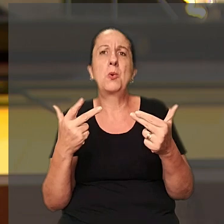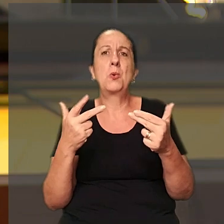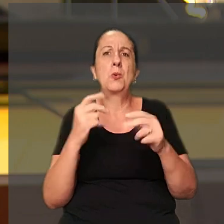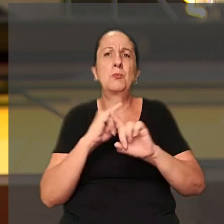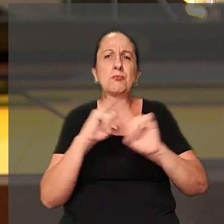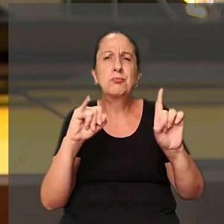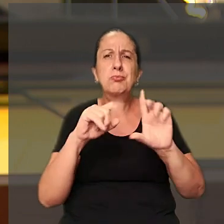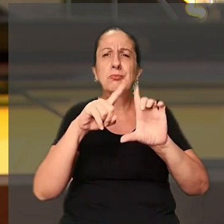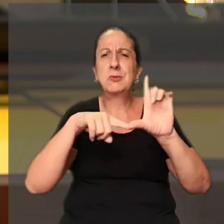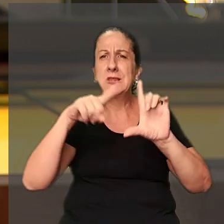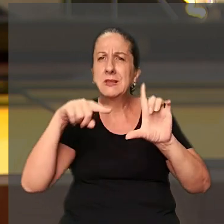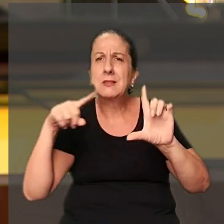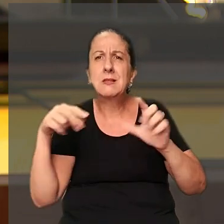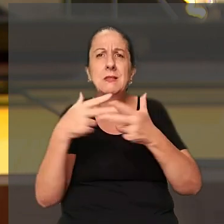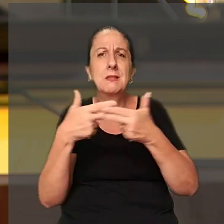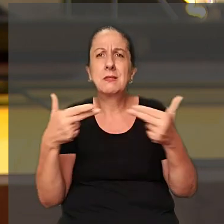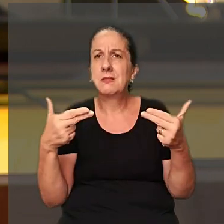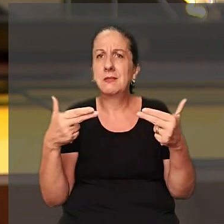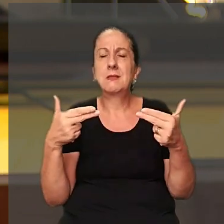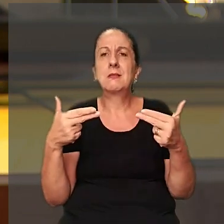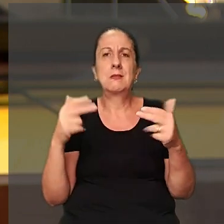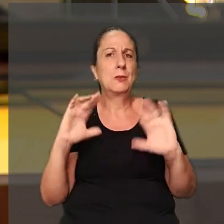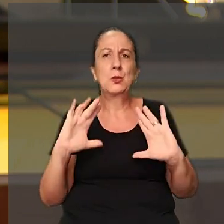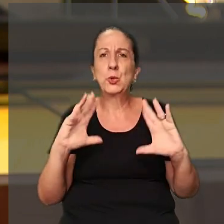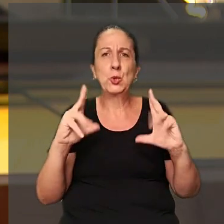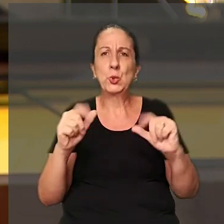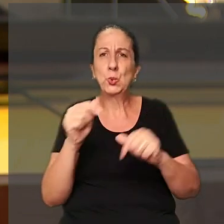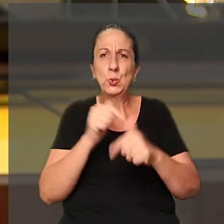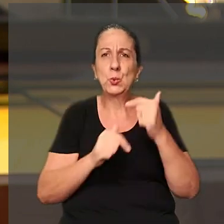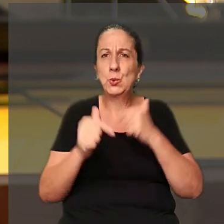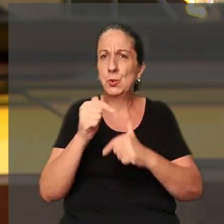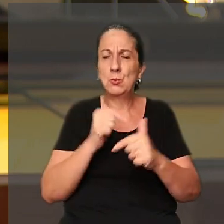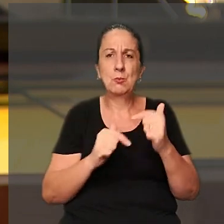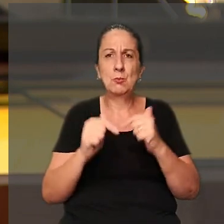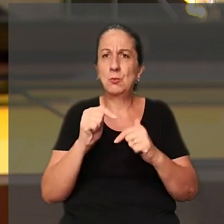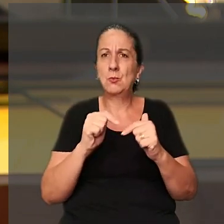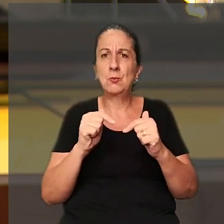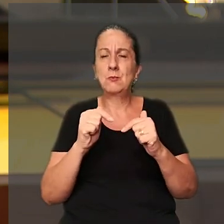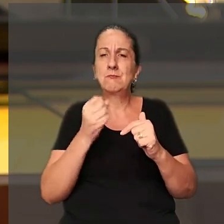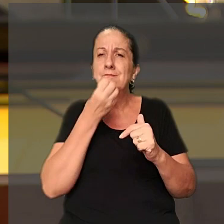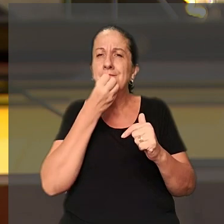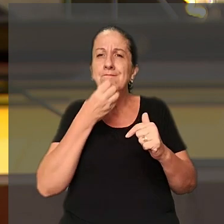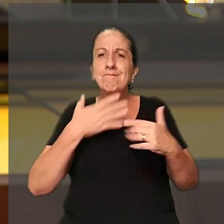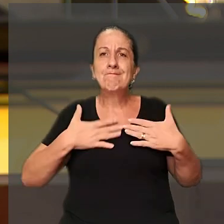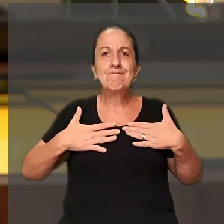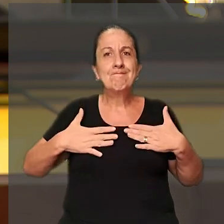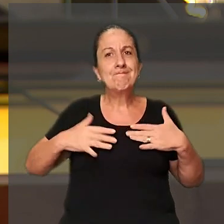de dados e de tudo, de trabalho. O conforto